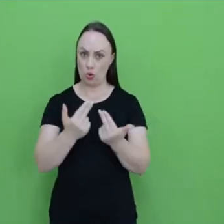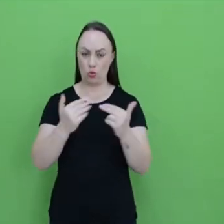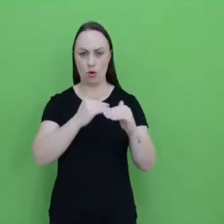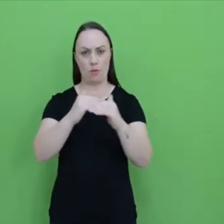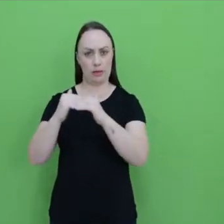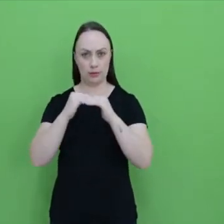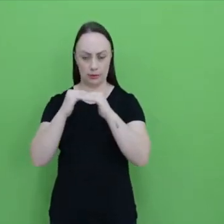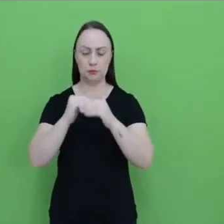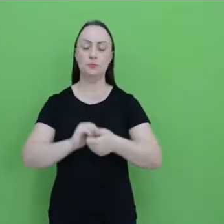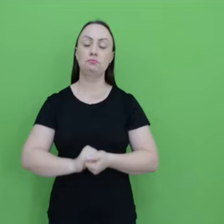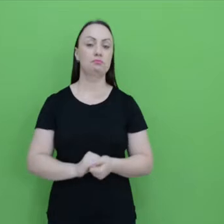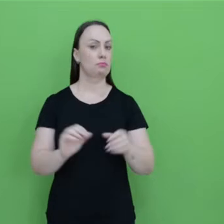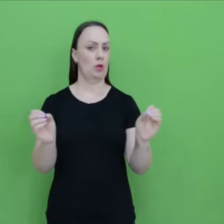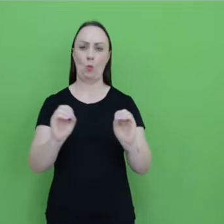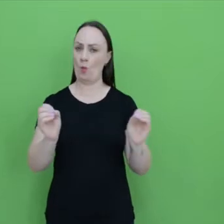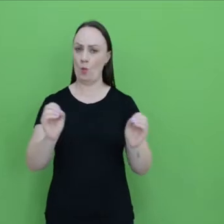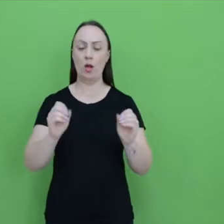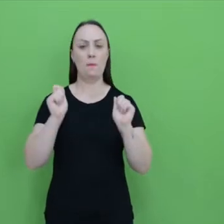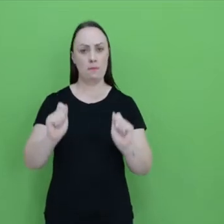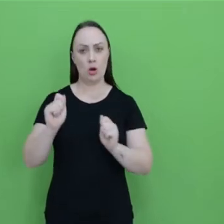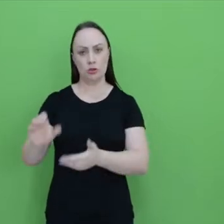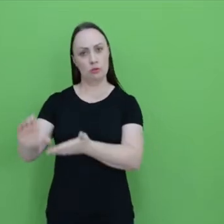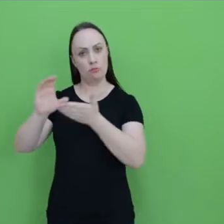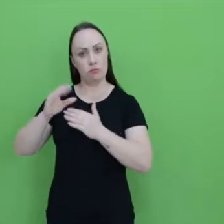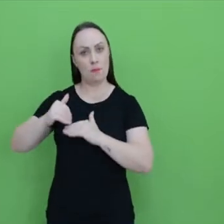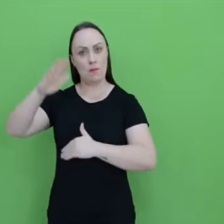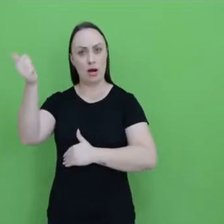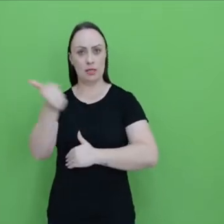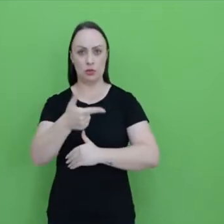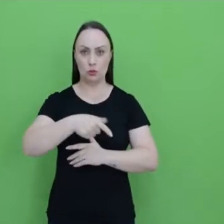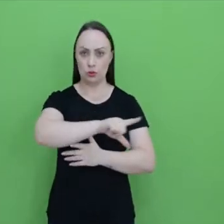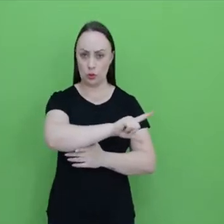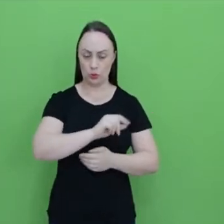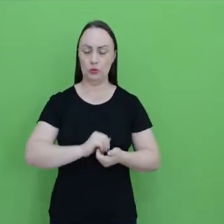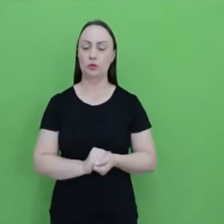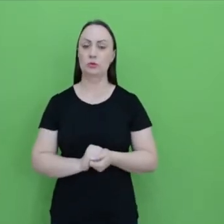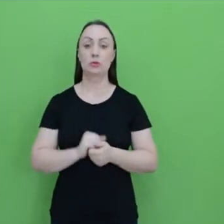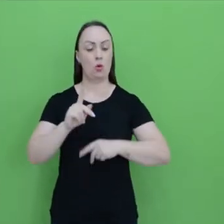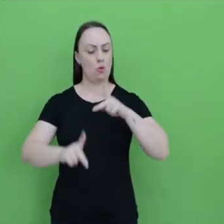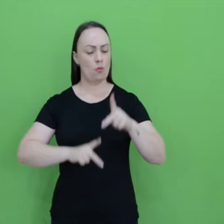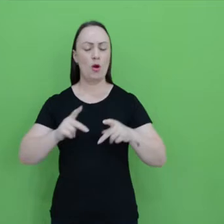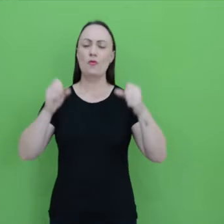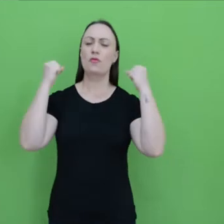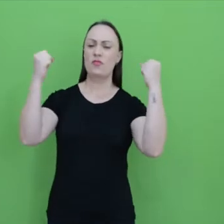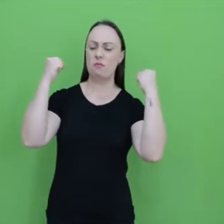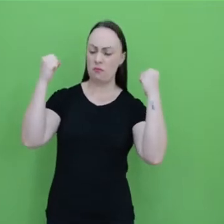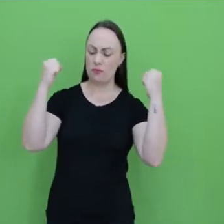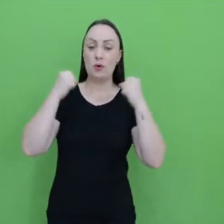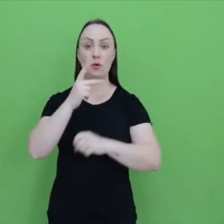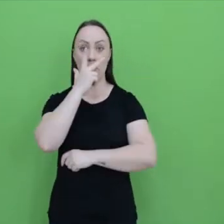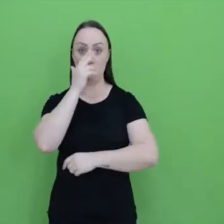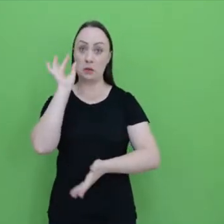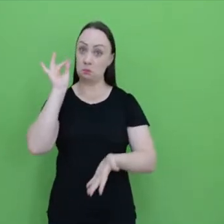de forma igual. Ninguém poderá ganhar mais do que ninguém." O povo cigano vibrou,